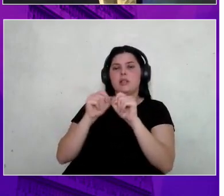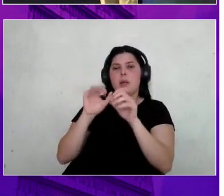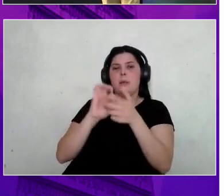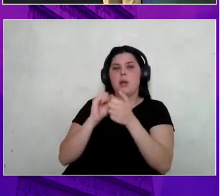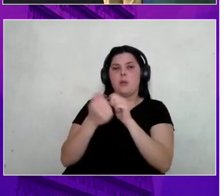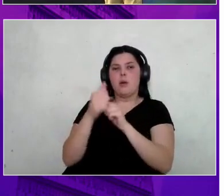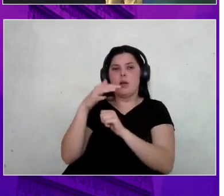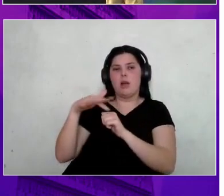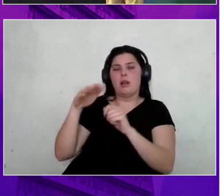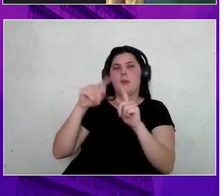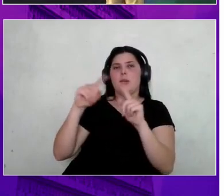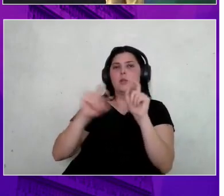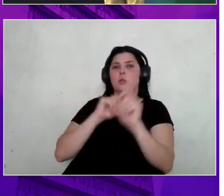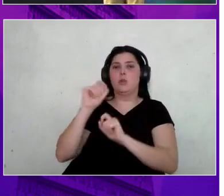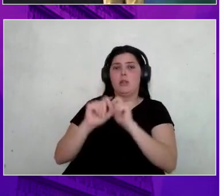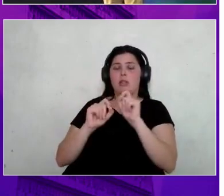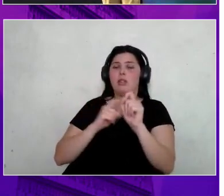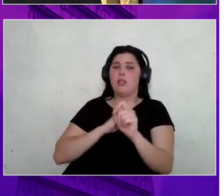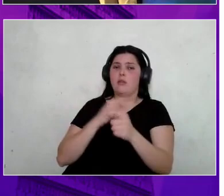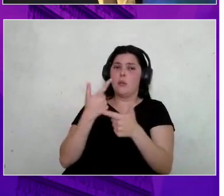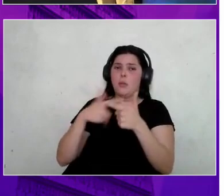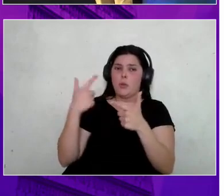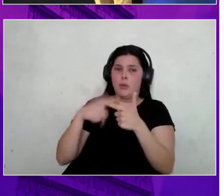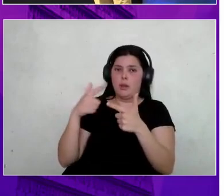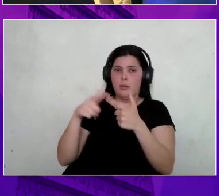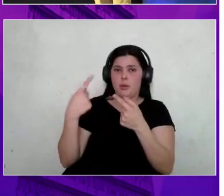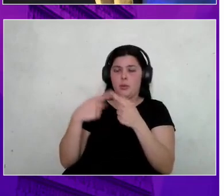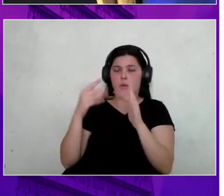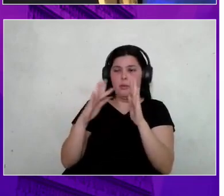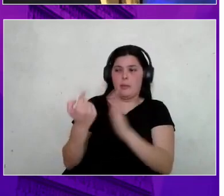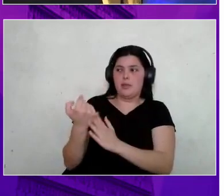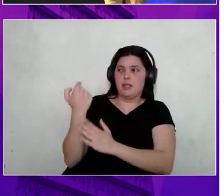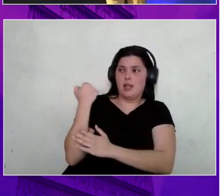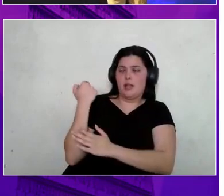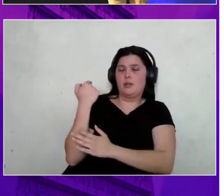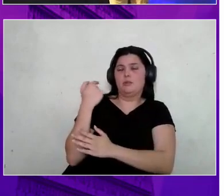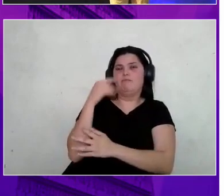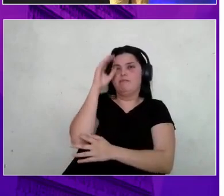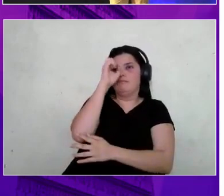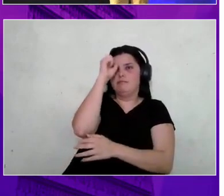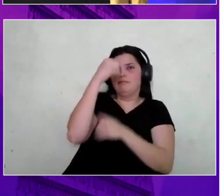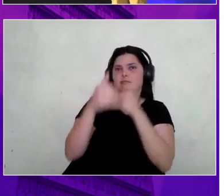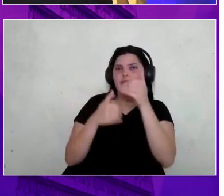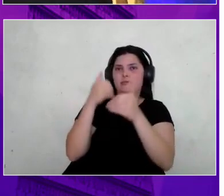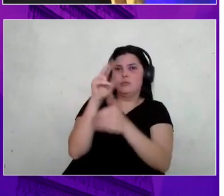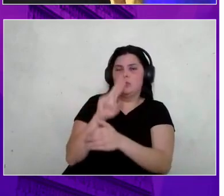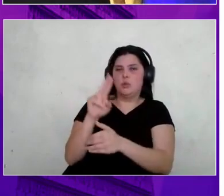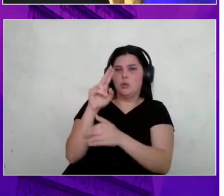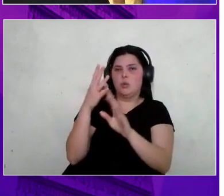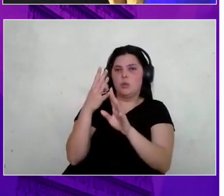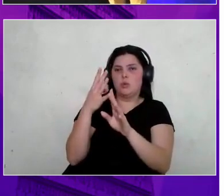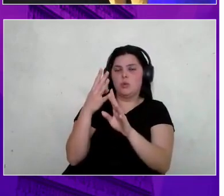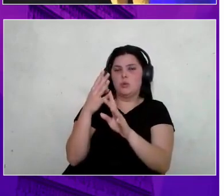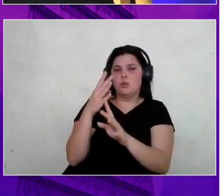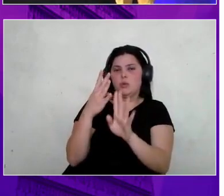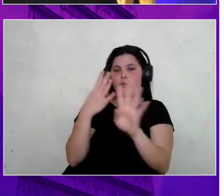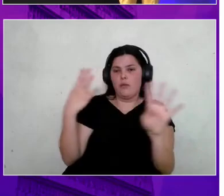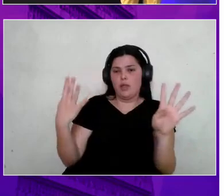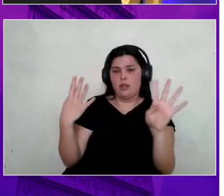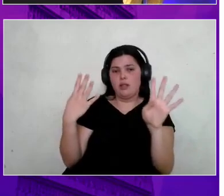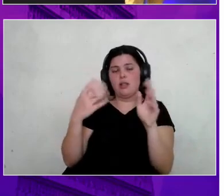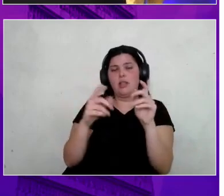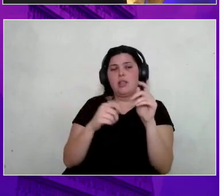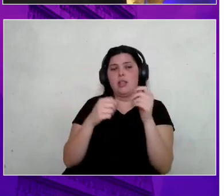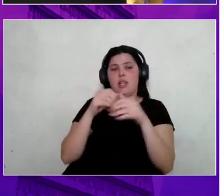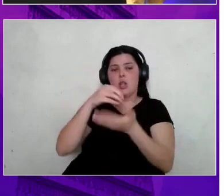isso trouxe um grande gargalo, porque naquela época a gente estava aprendendo ainda sobre o uso de fila. Inclusive, notificação foi a primeira